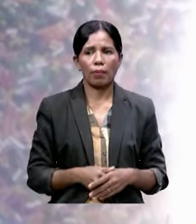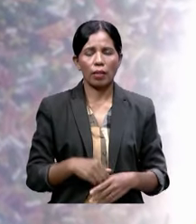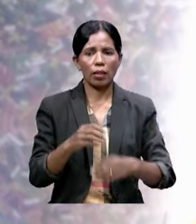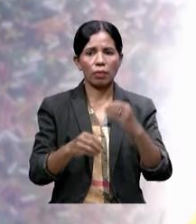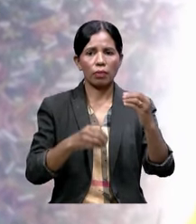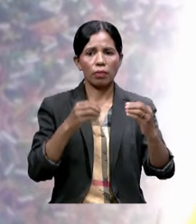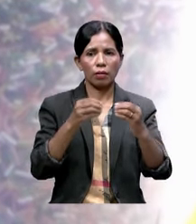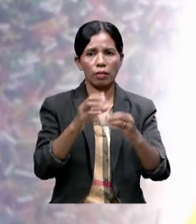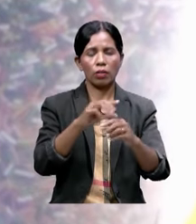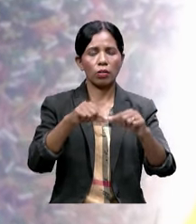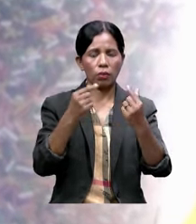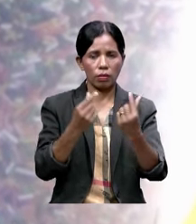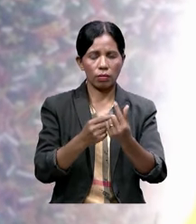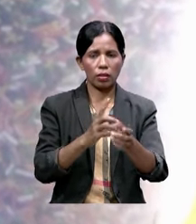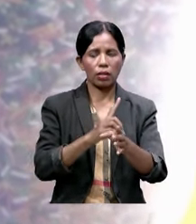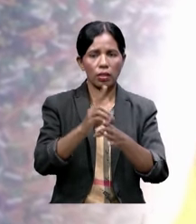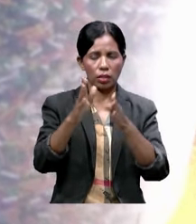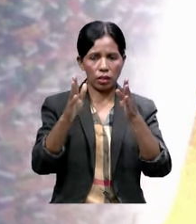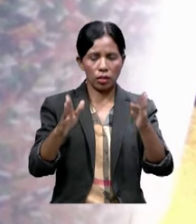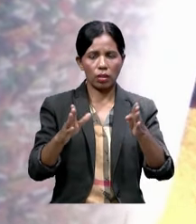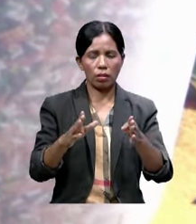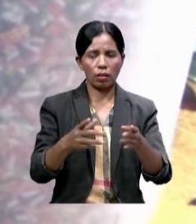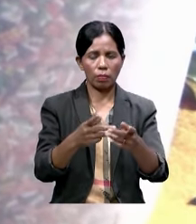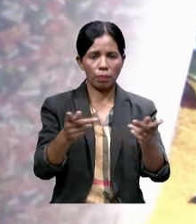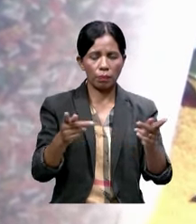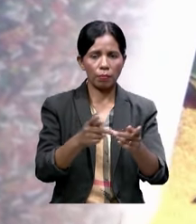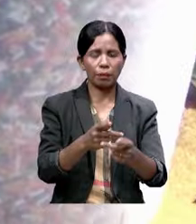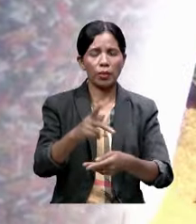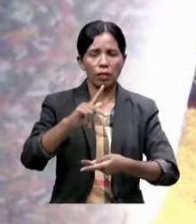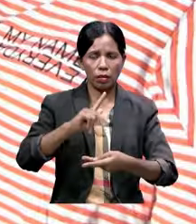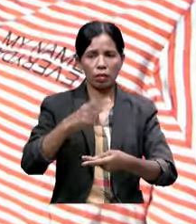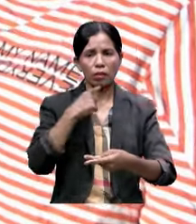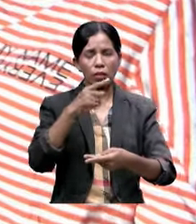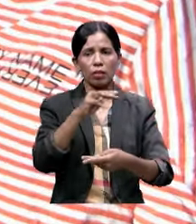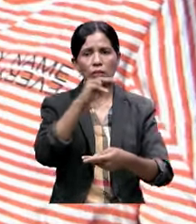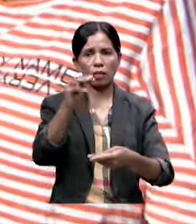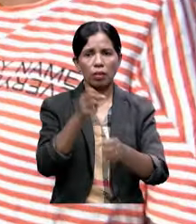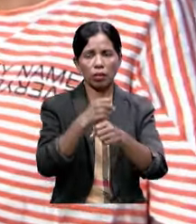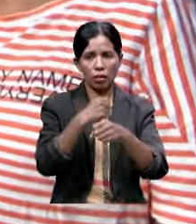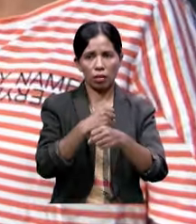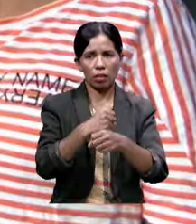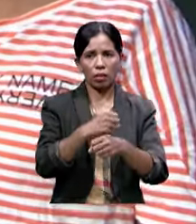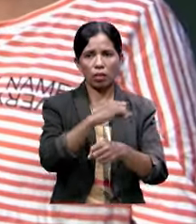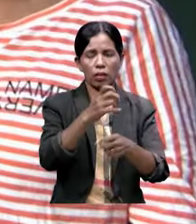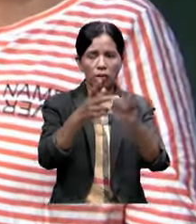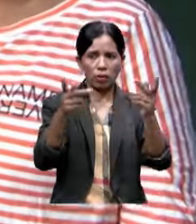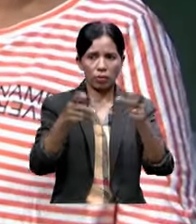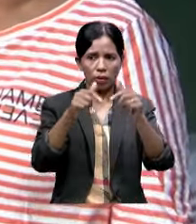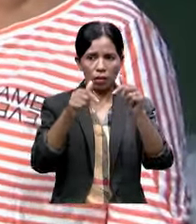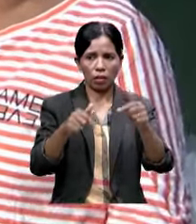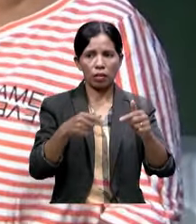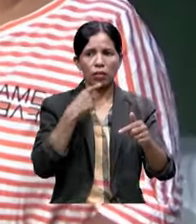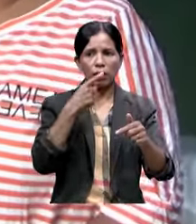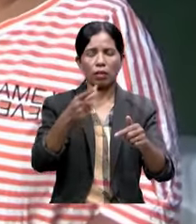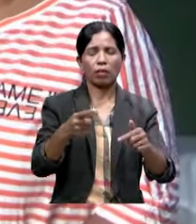o queixa, né, equipa de direção, regulação, comércio, no proteção para consumidores. Segunda, né, halo que das inspeção para fati, né, ori haruka na